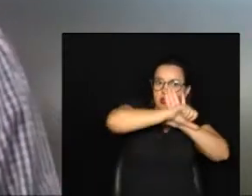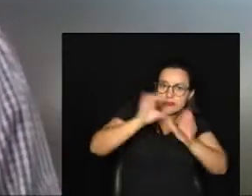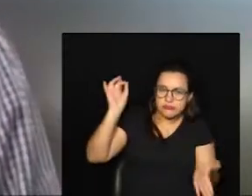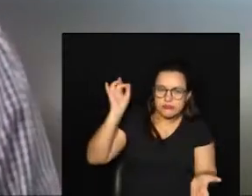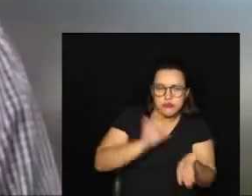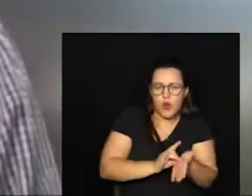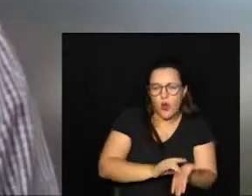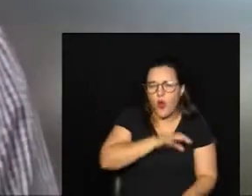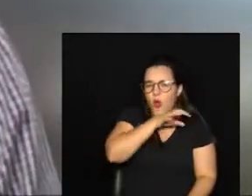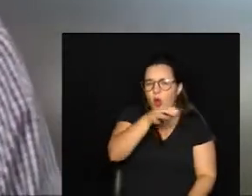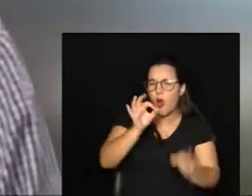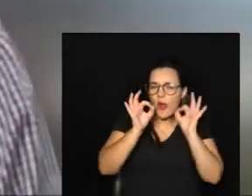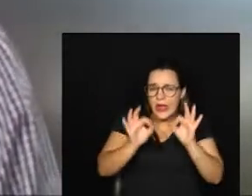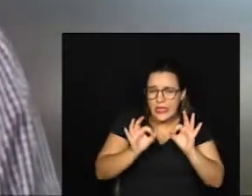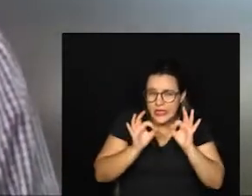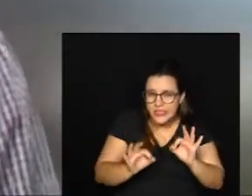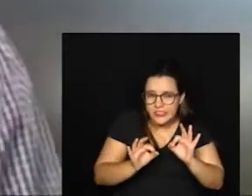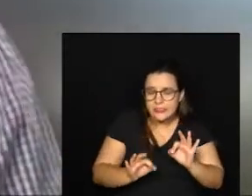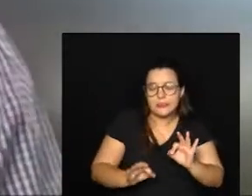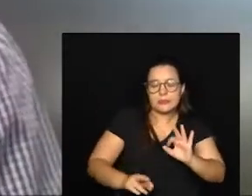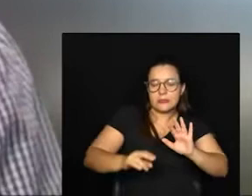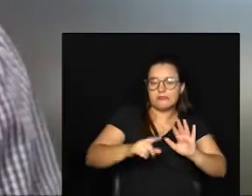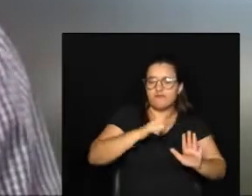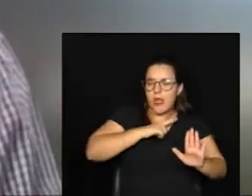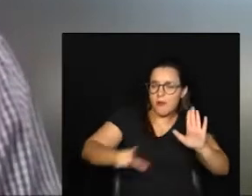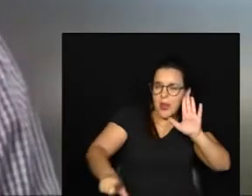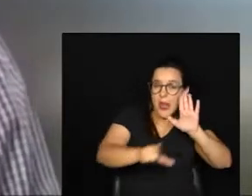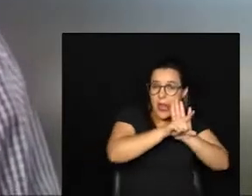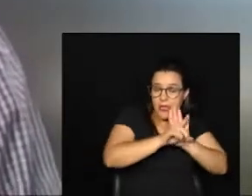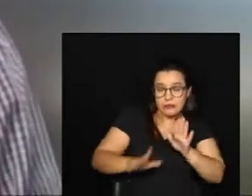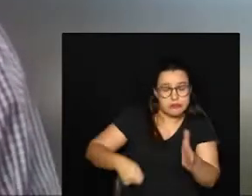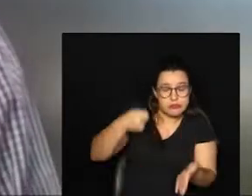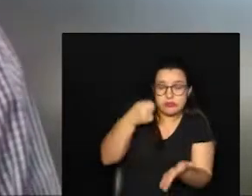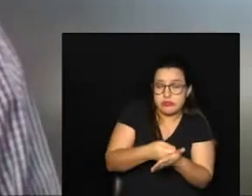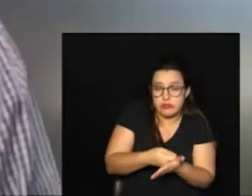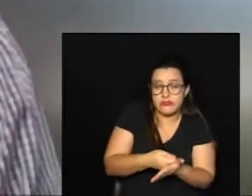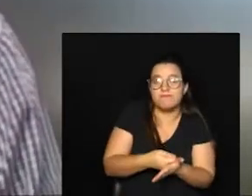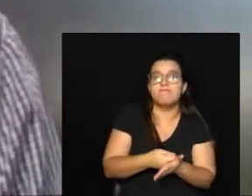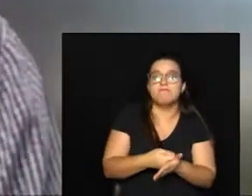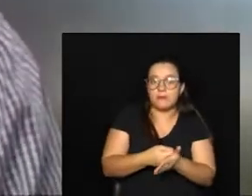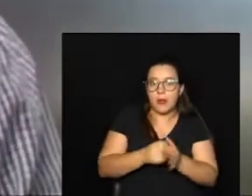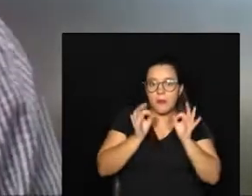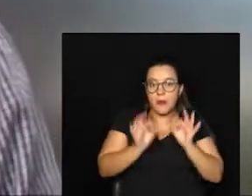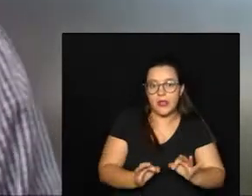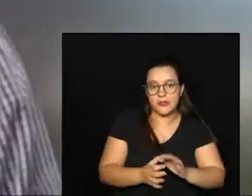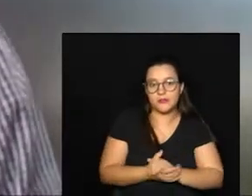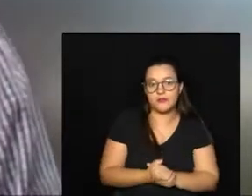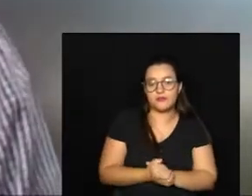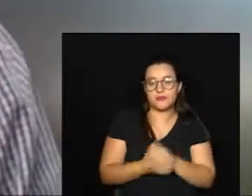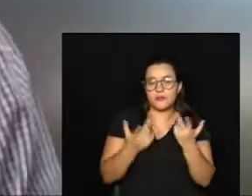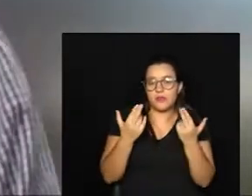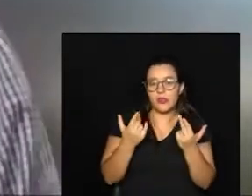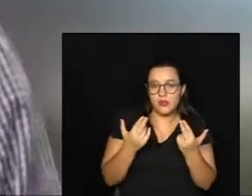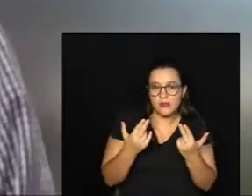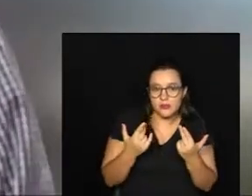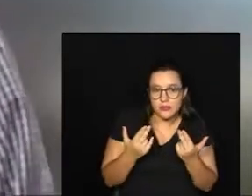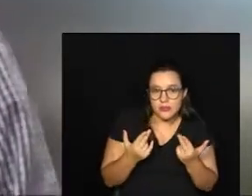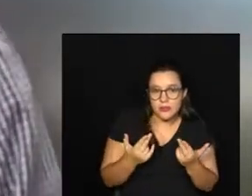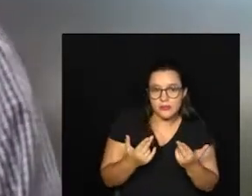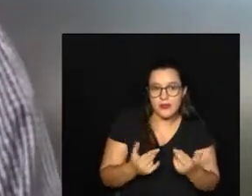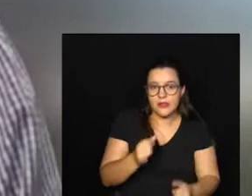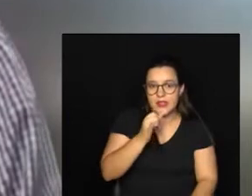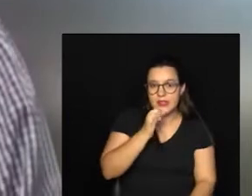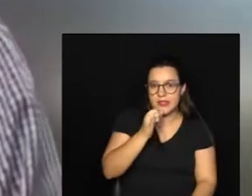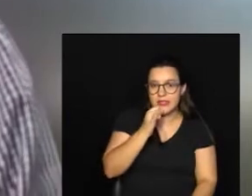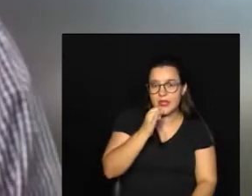de repreensões muito mais severas por parte do nosso legislador. Da mesma forma, a questão da ascendência ou da